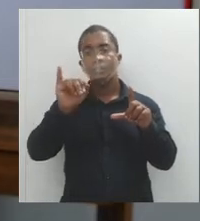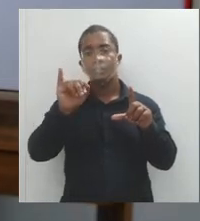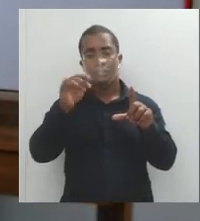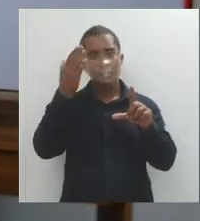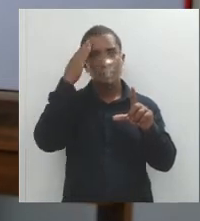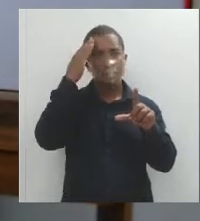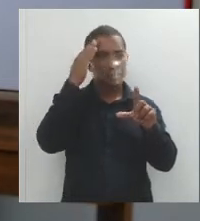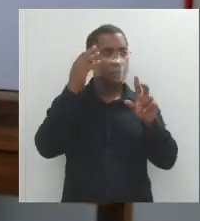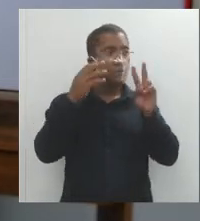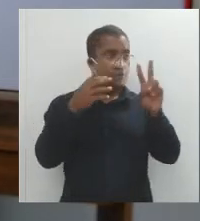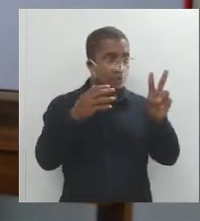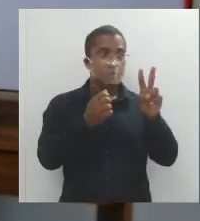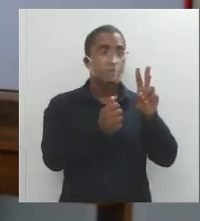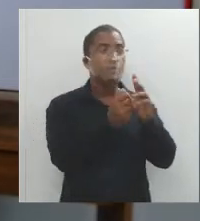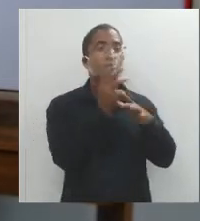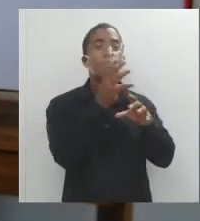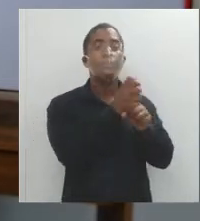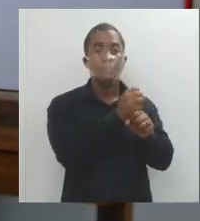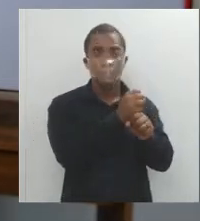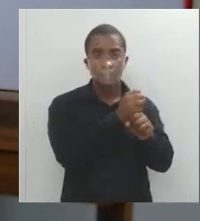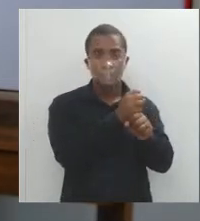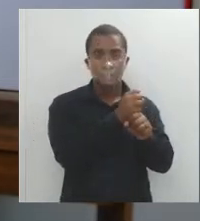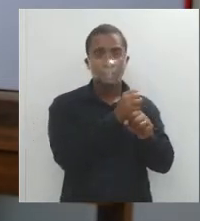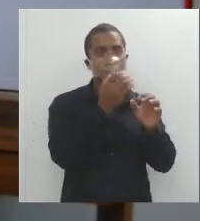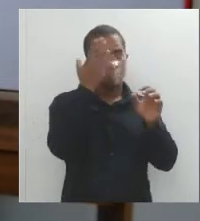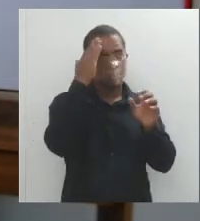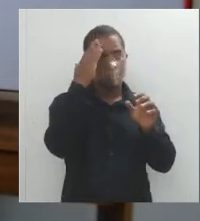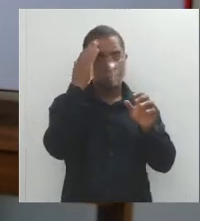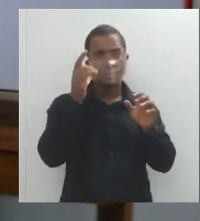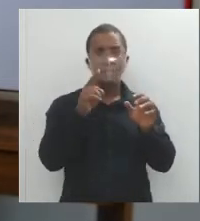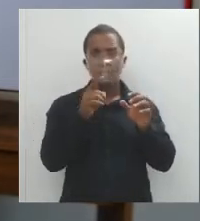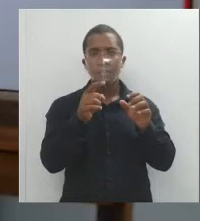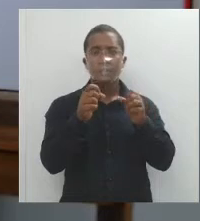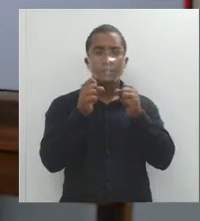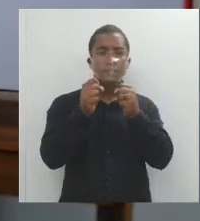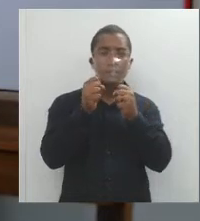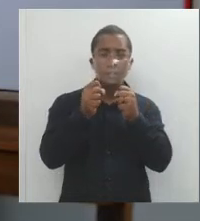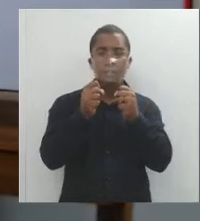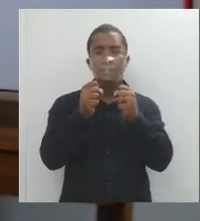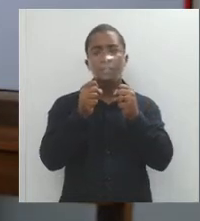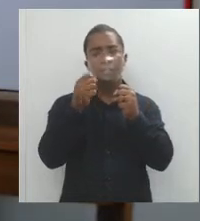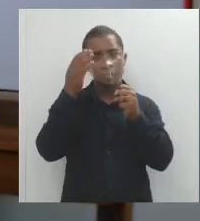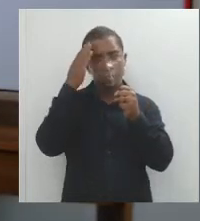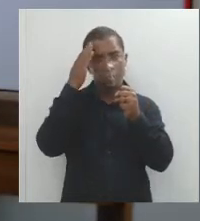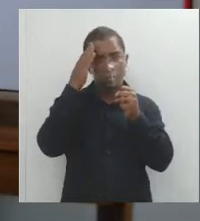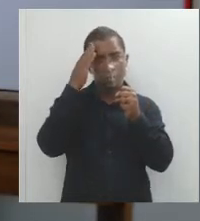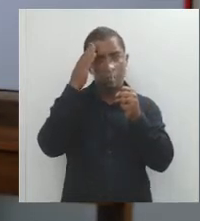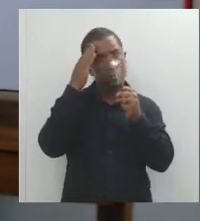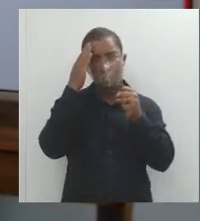e sabe quantos amperes vão passar por ele, é só multiplicar os dois que você descobre o valor da